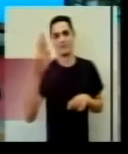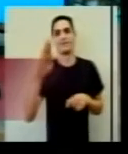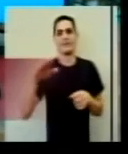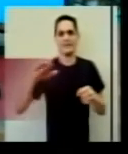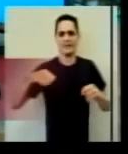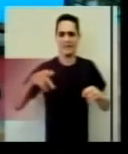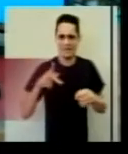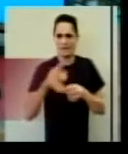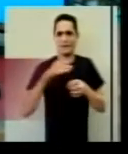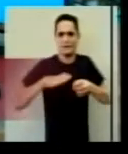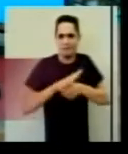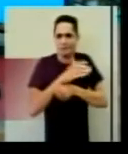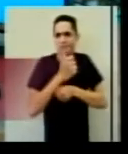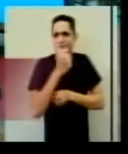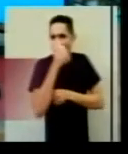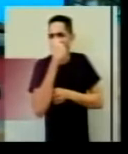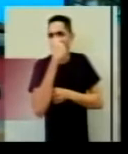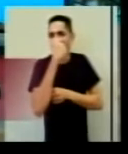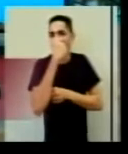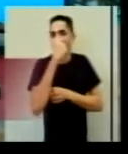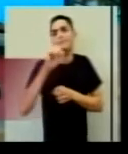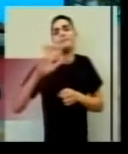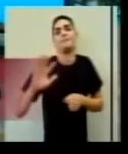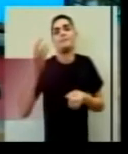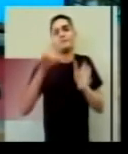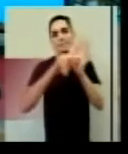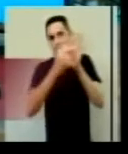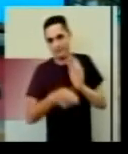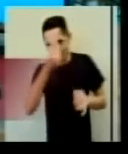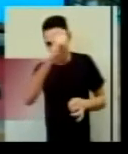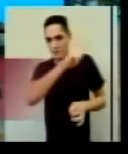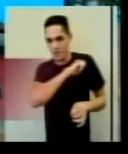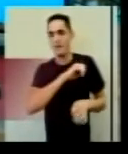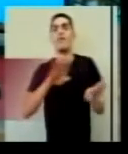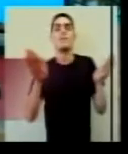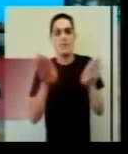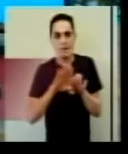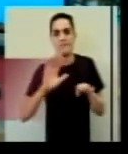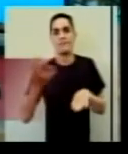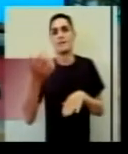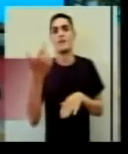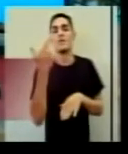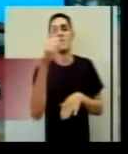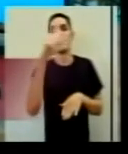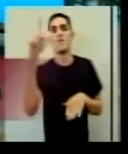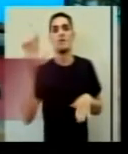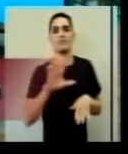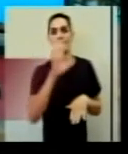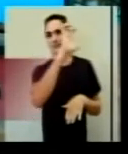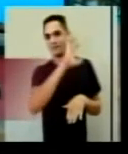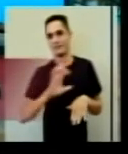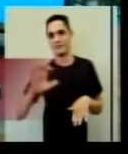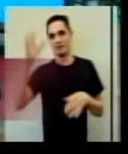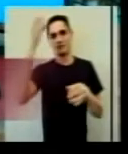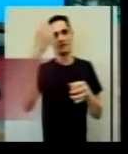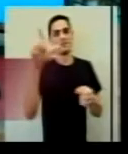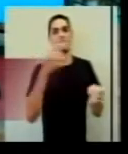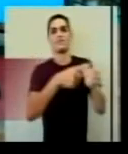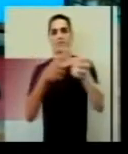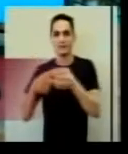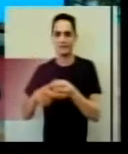que o HB está sempre lotado. Porque o que está acontecendo em São José do Rio Preto, está acontecendo em toda a